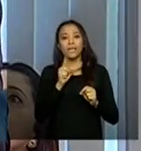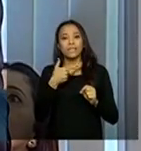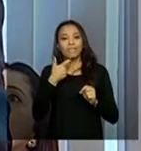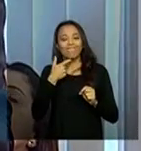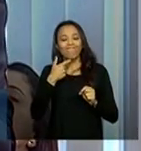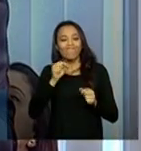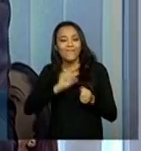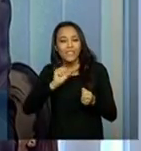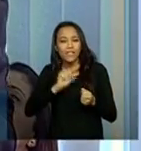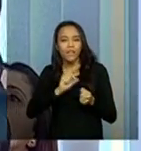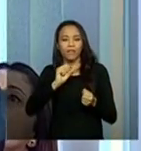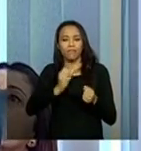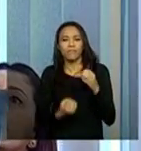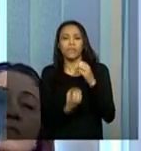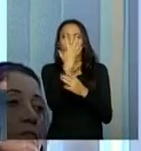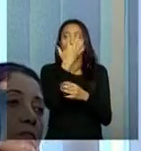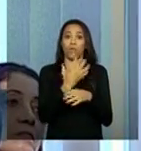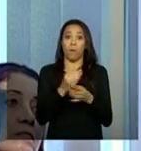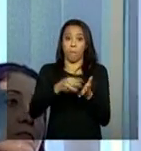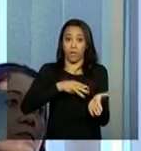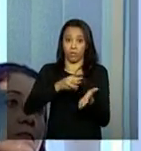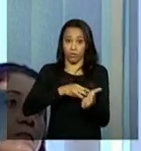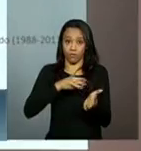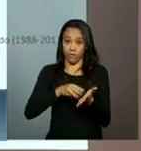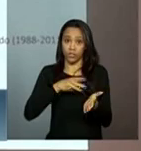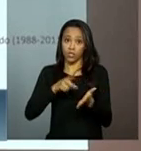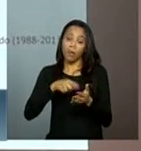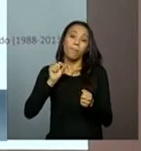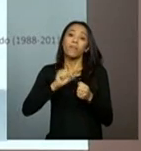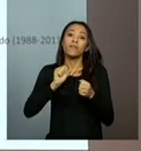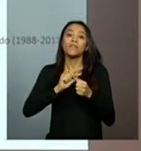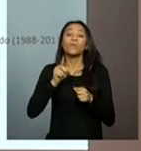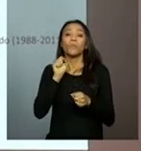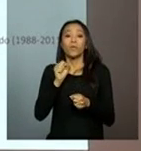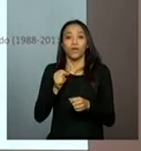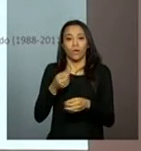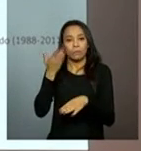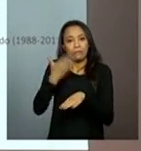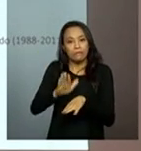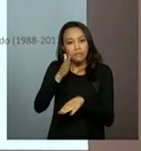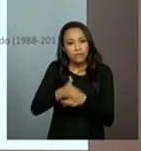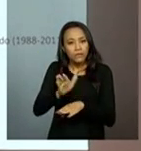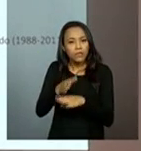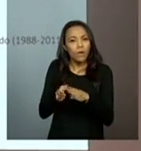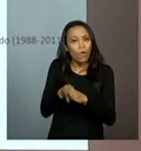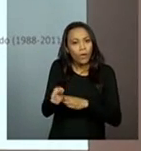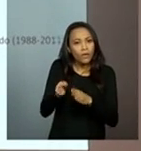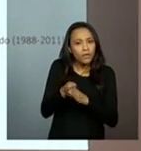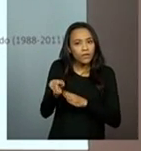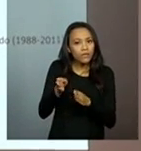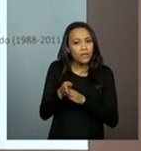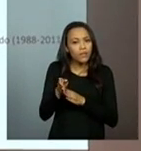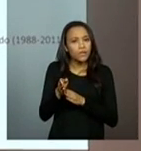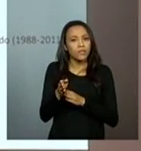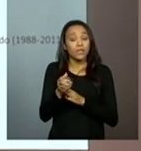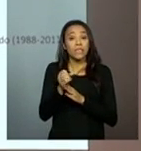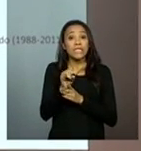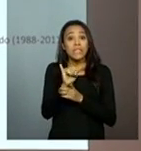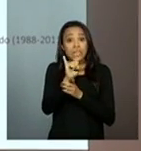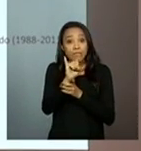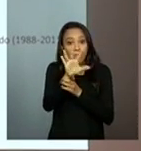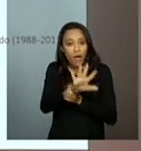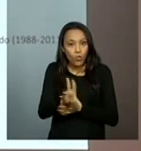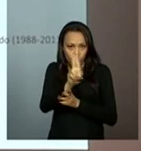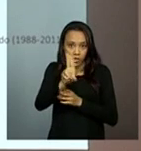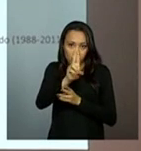metodologias inovadoras para realizar a qualificação a partir de imagens de